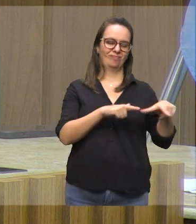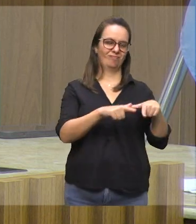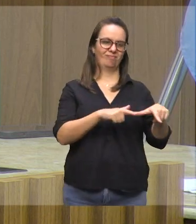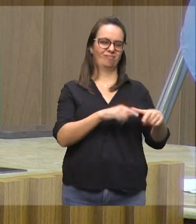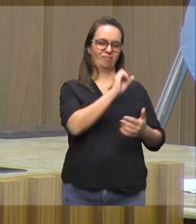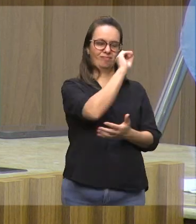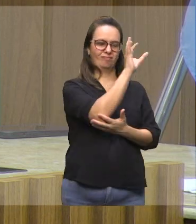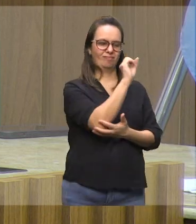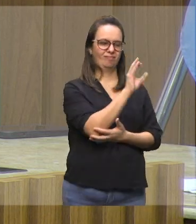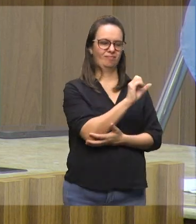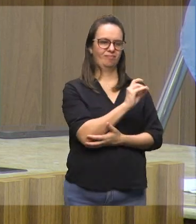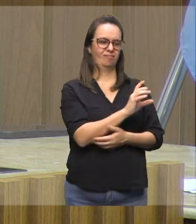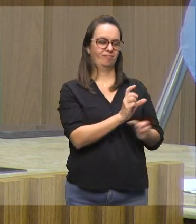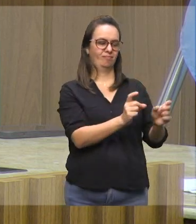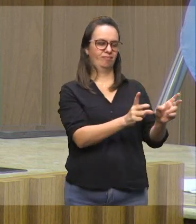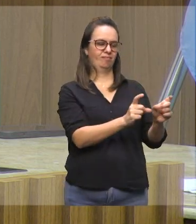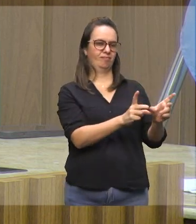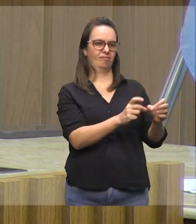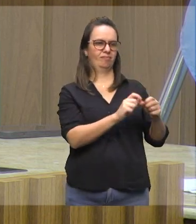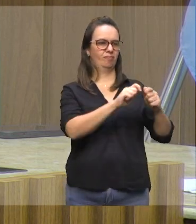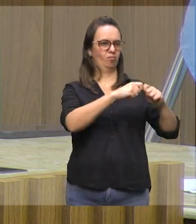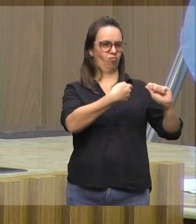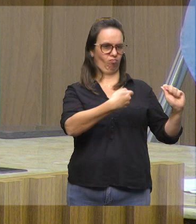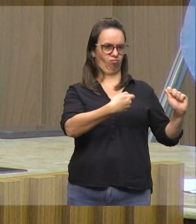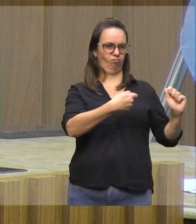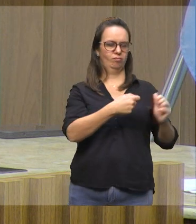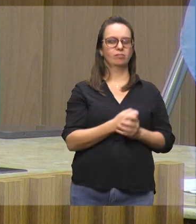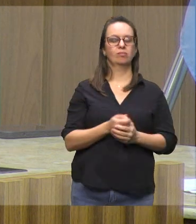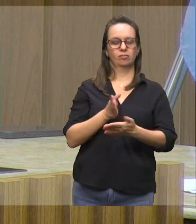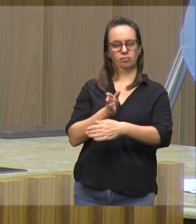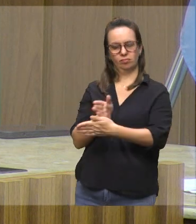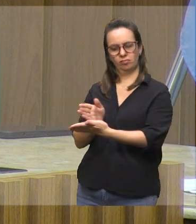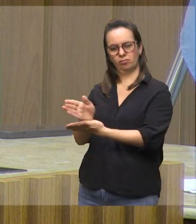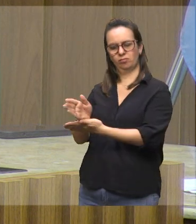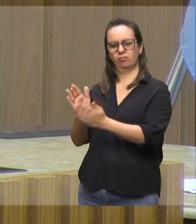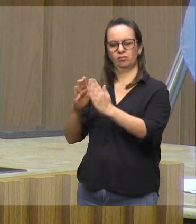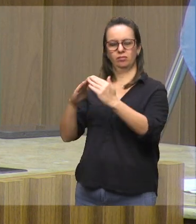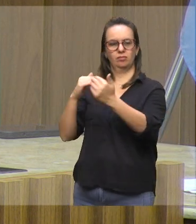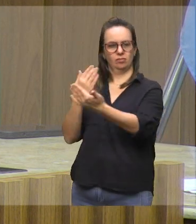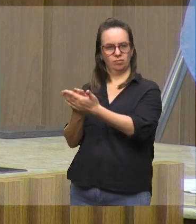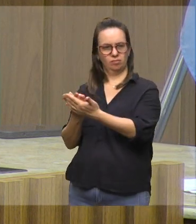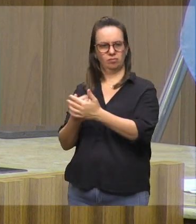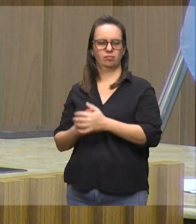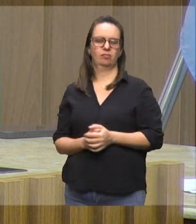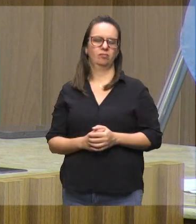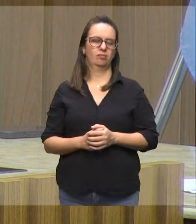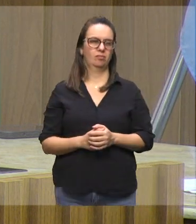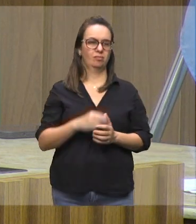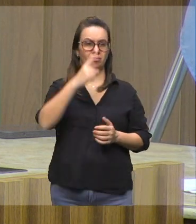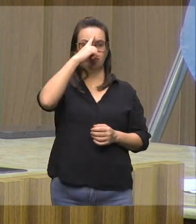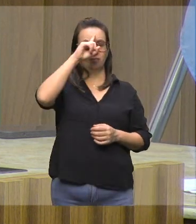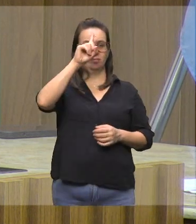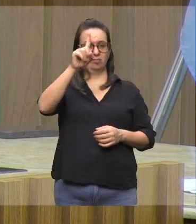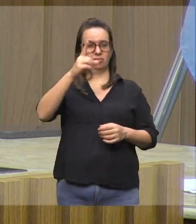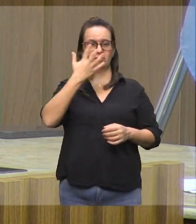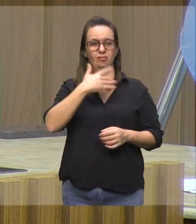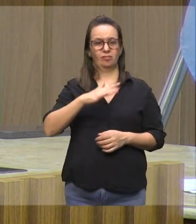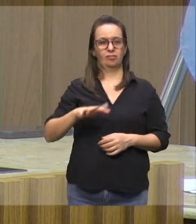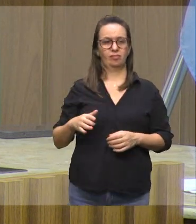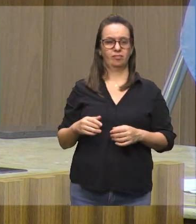São situações, ações e ideias que podem fazer com que a criança tenha um caminho mais